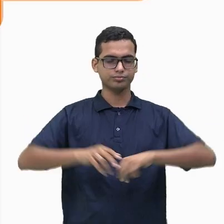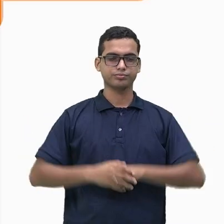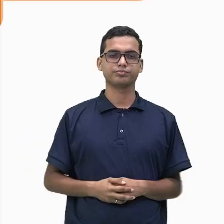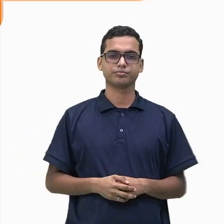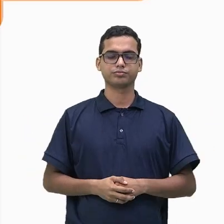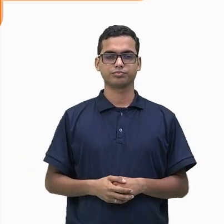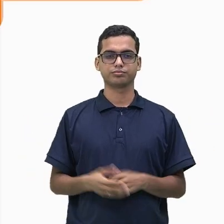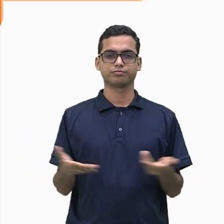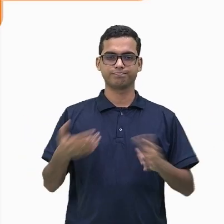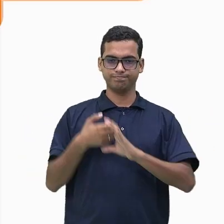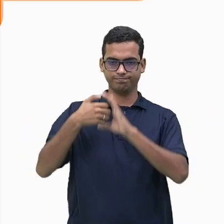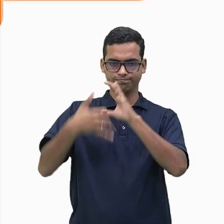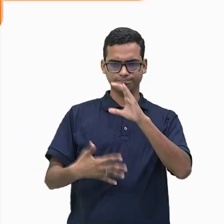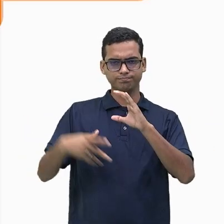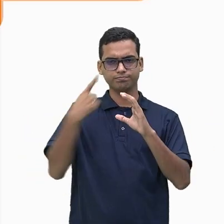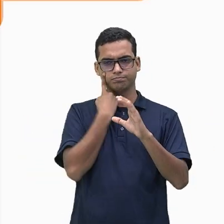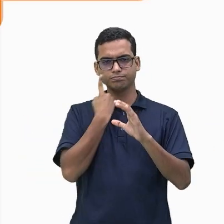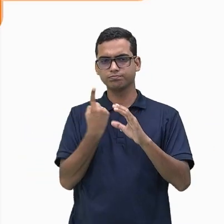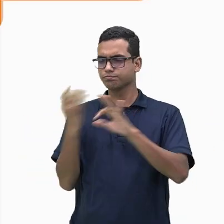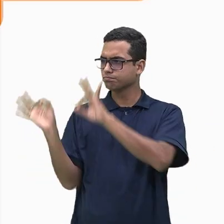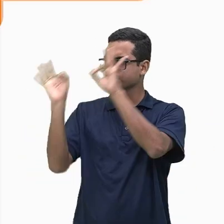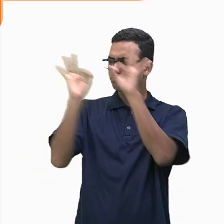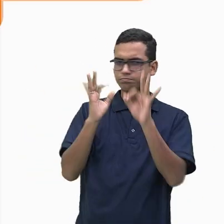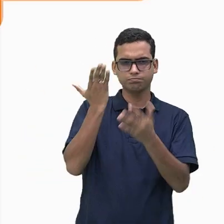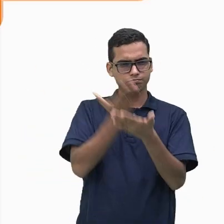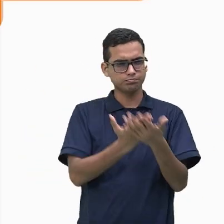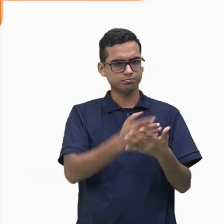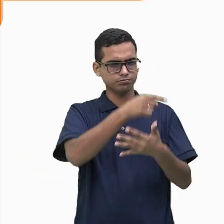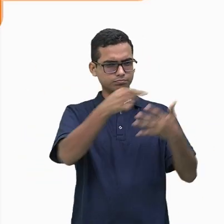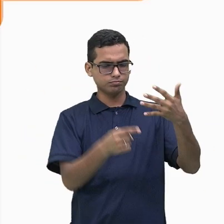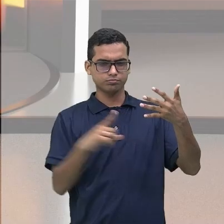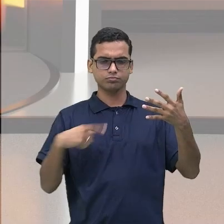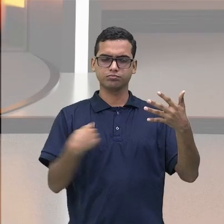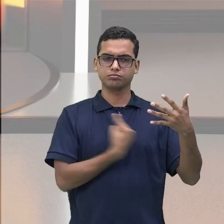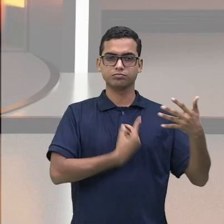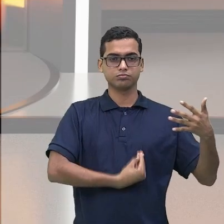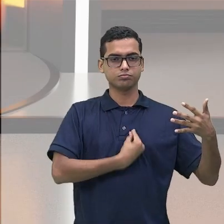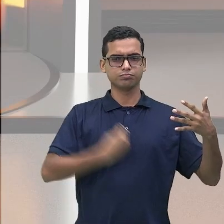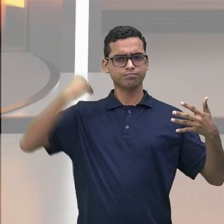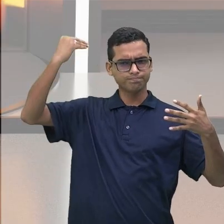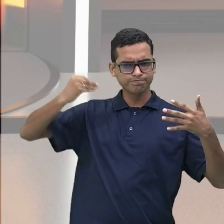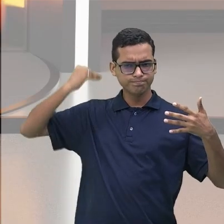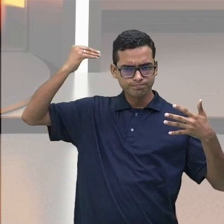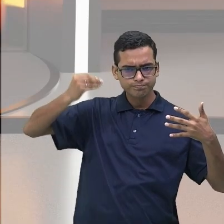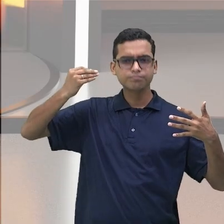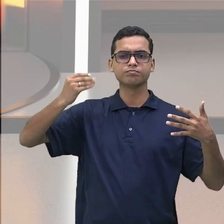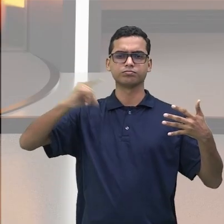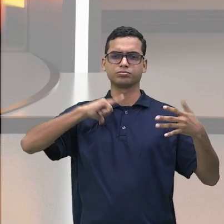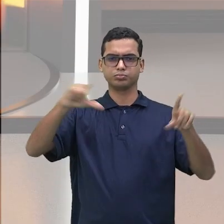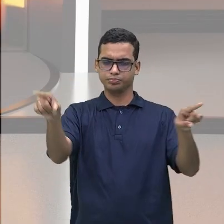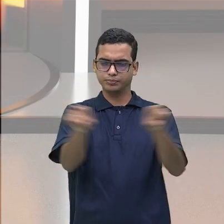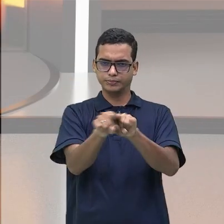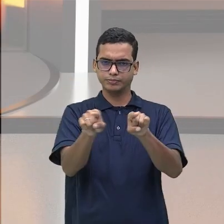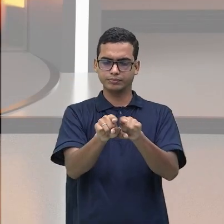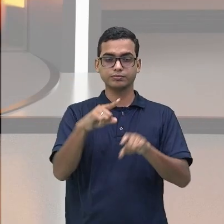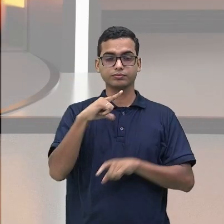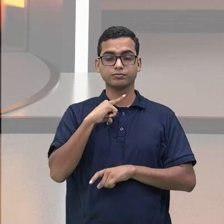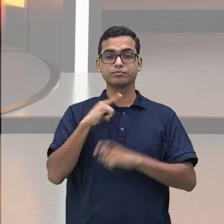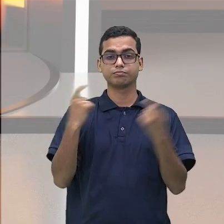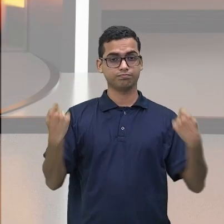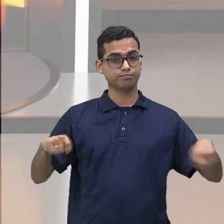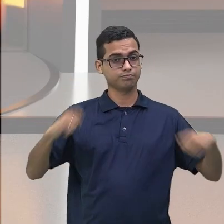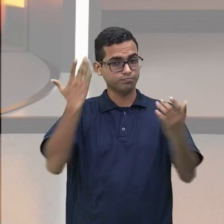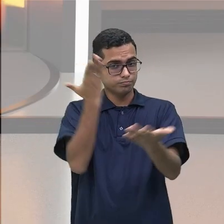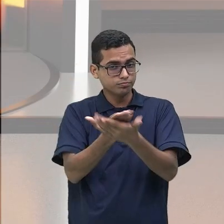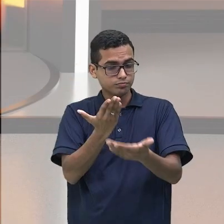essas características, né, que acaba vinculando muito ao nosso lugar de vivência. Mas também temos que estudar sobre